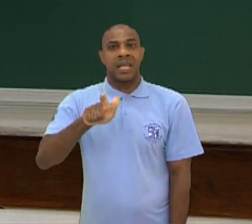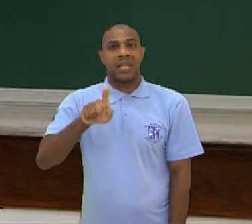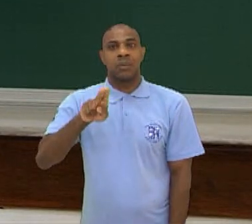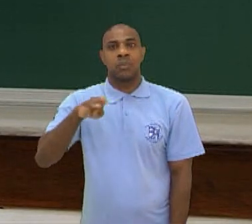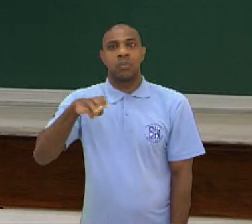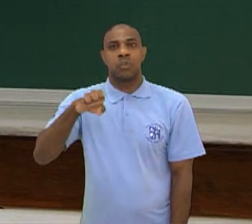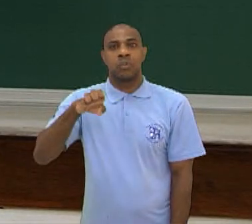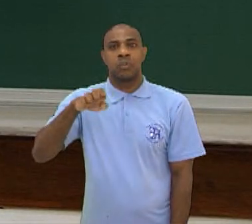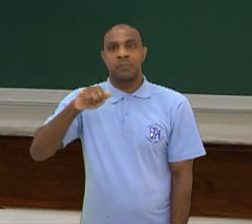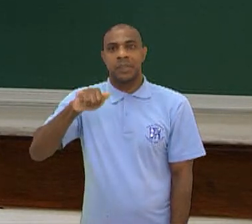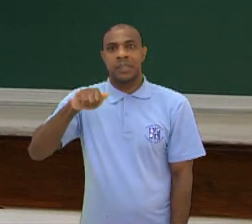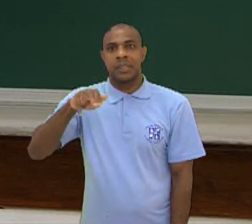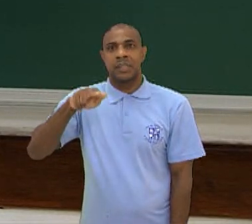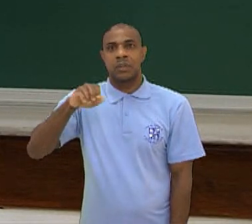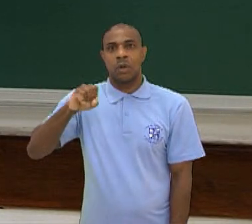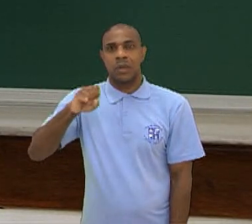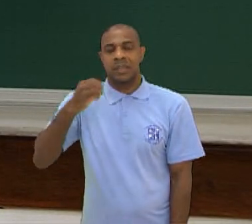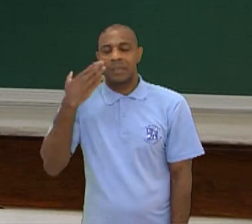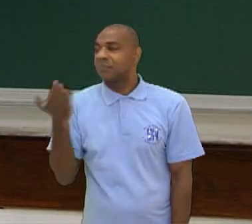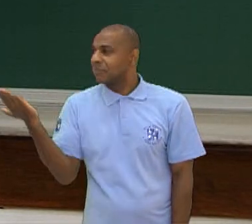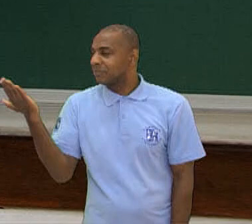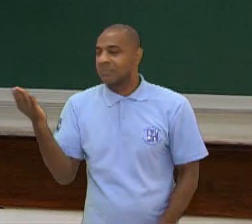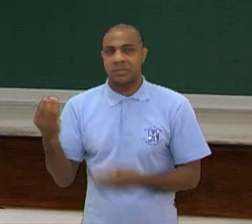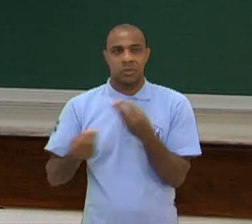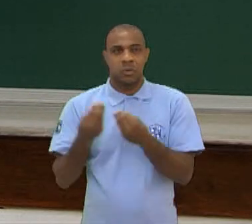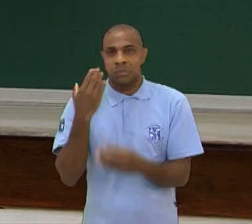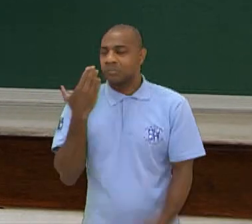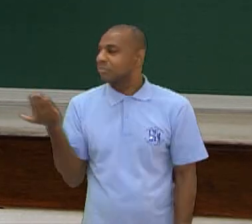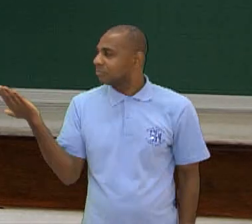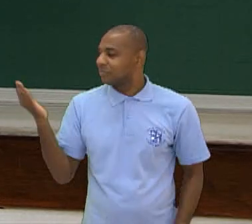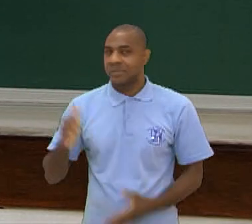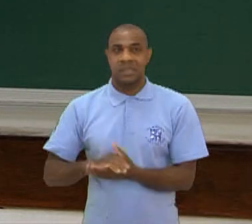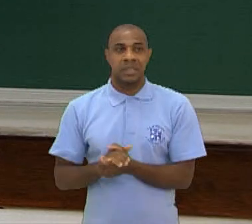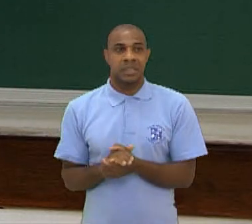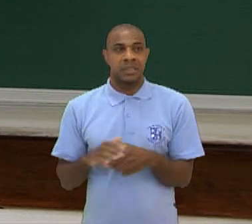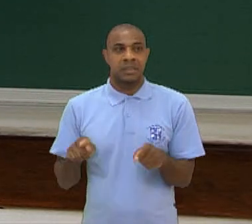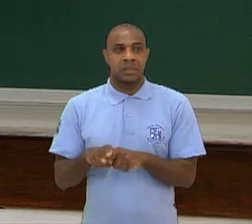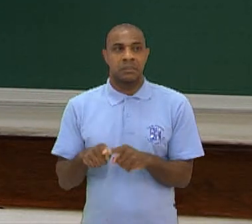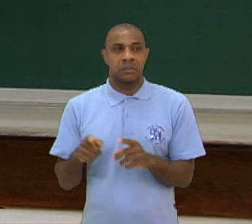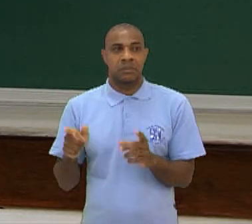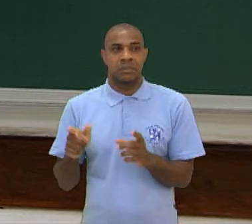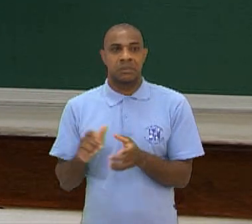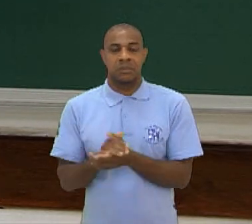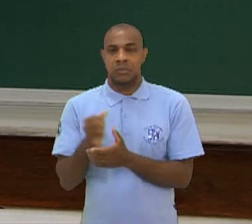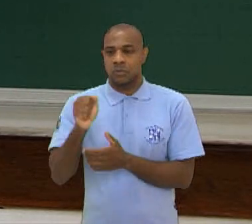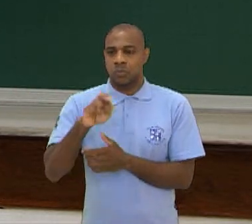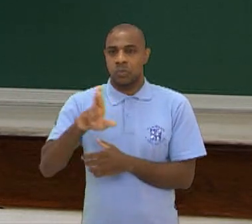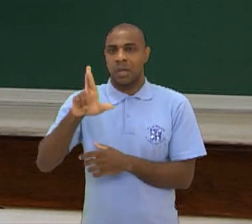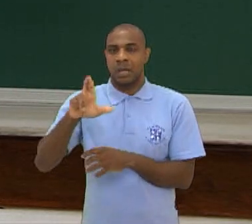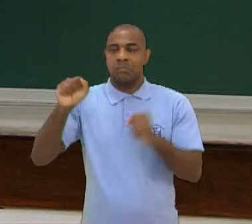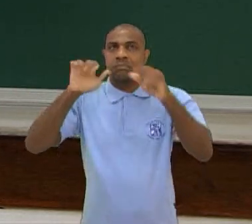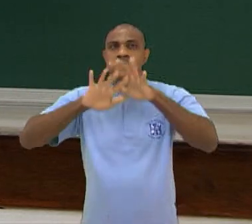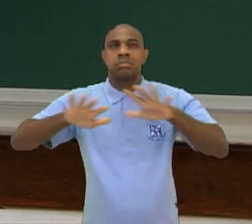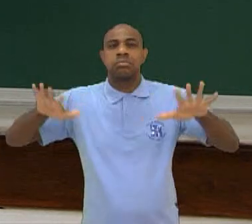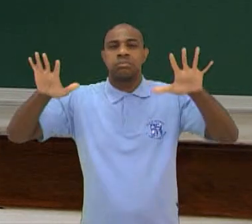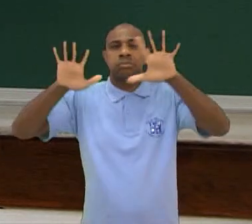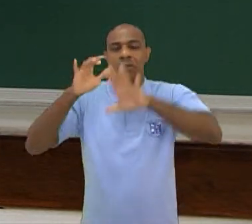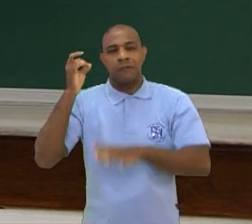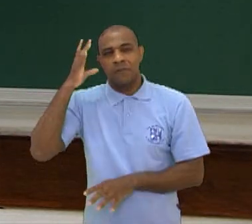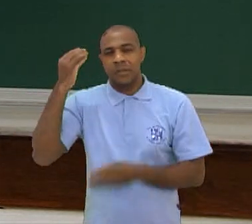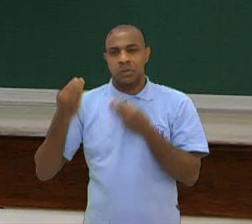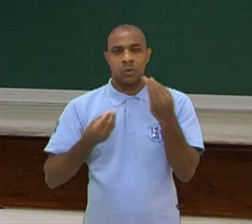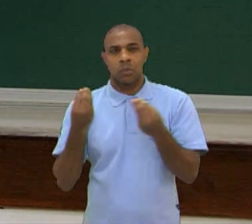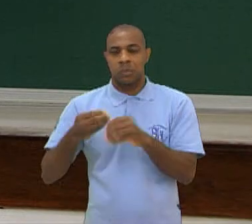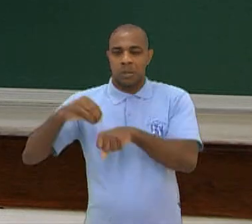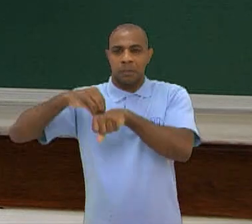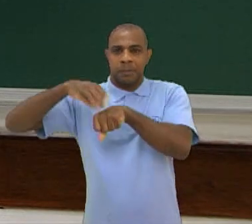com as bactérias que fixam o nitrogênio para elas, diretamente do ar, né, de uma forma mais fácil, e já